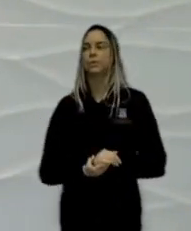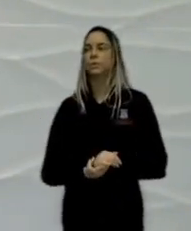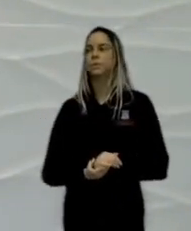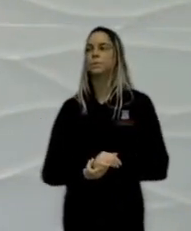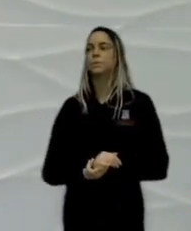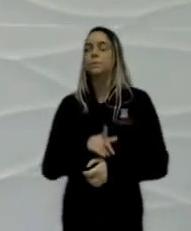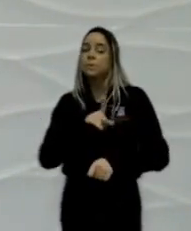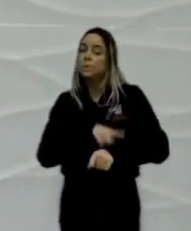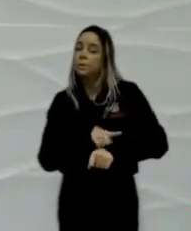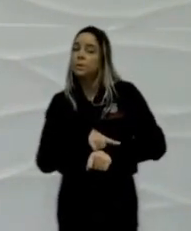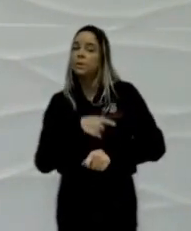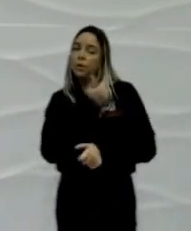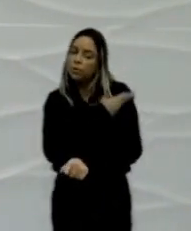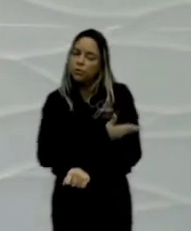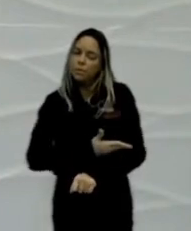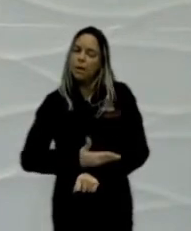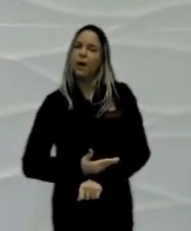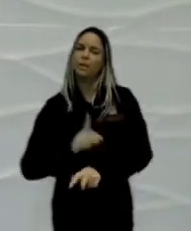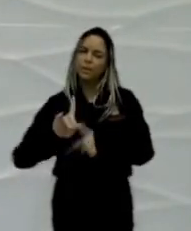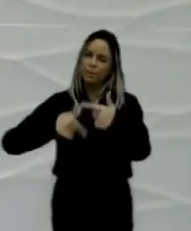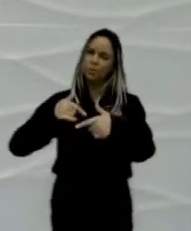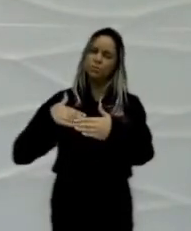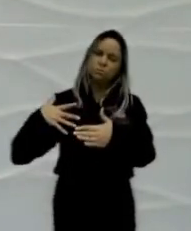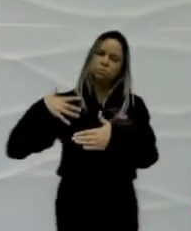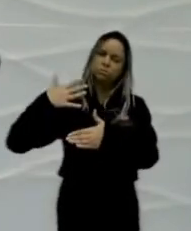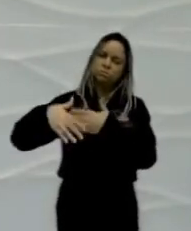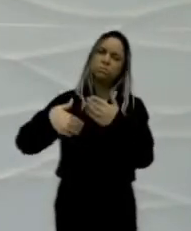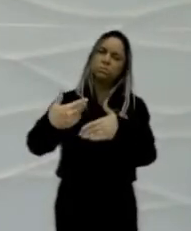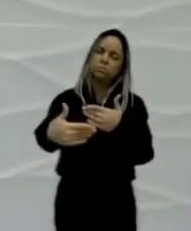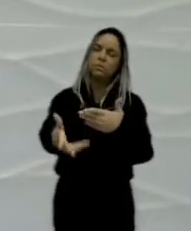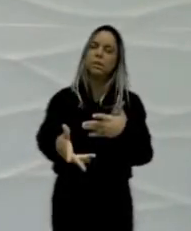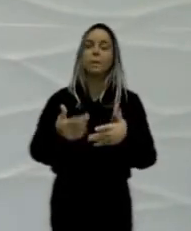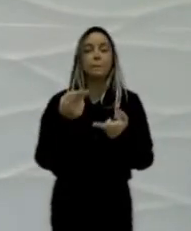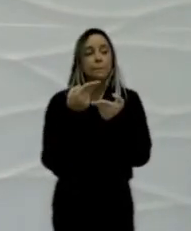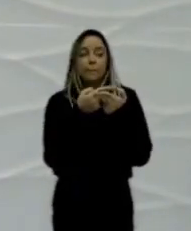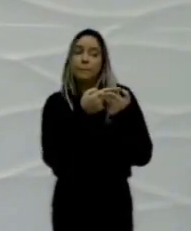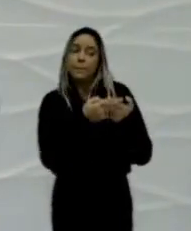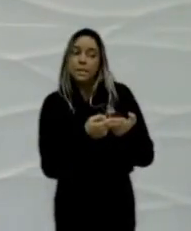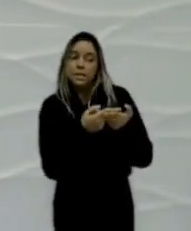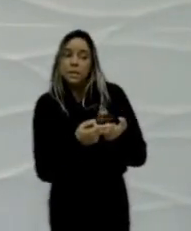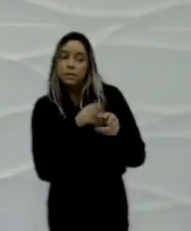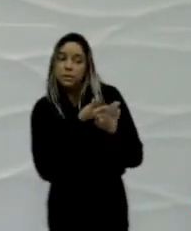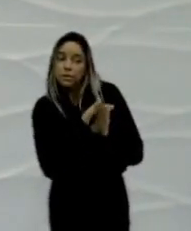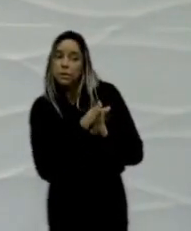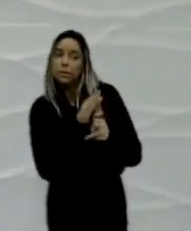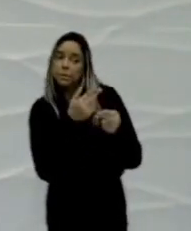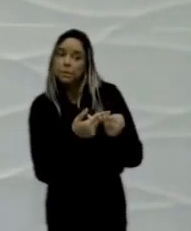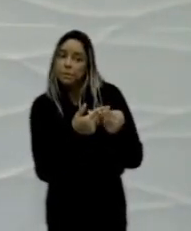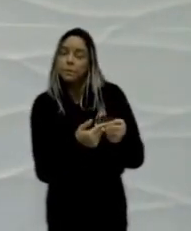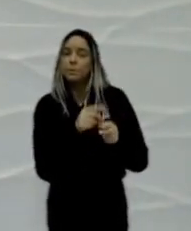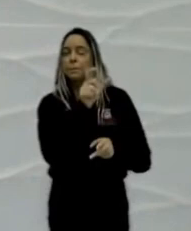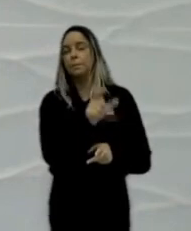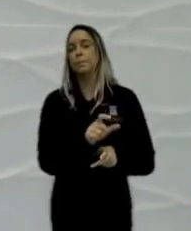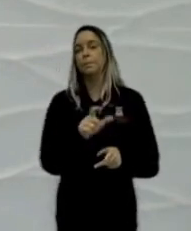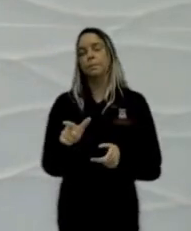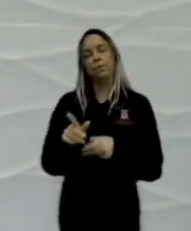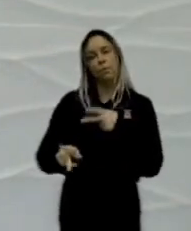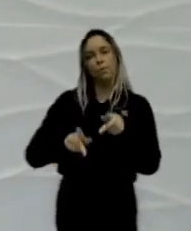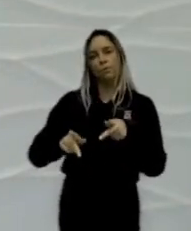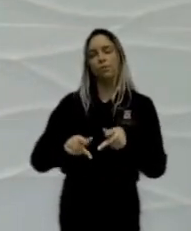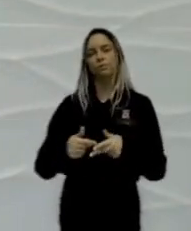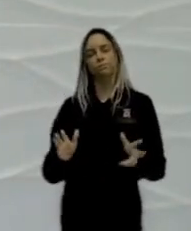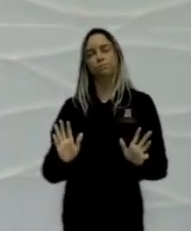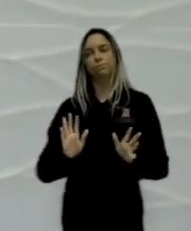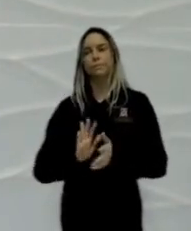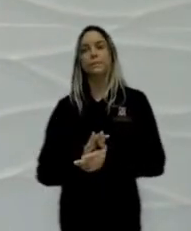algum momento eles vão acostumar. Então a gente tem dito, tenha paciência com a população. Agora,